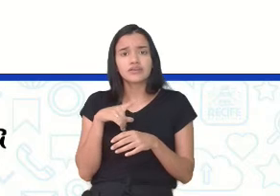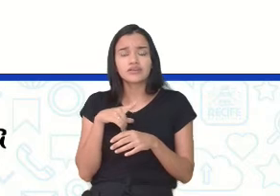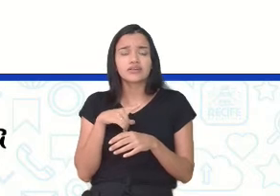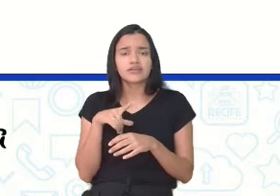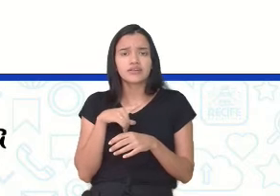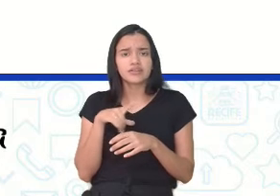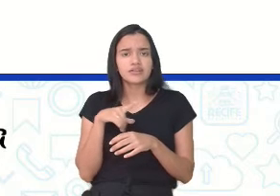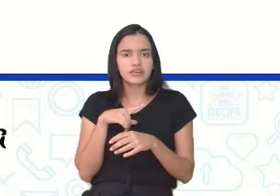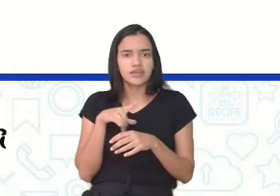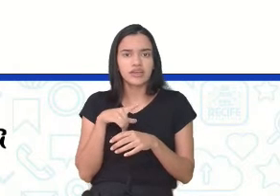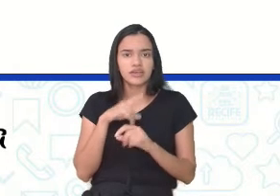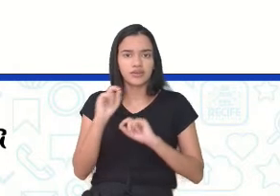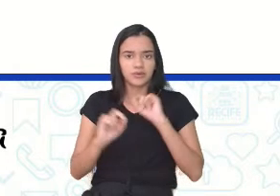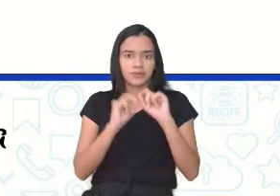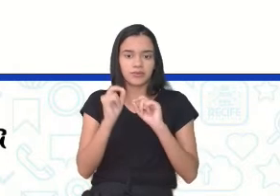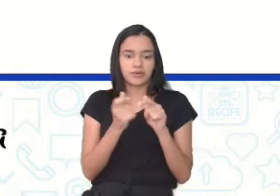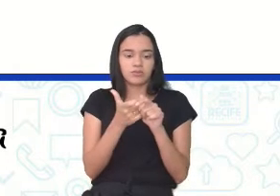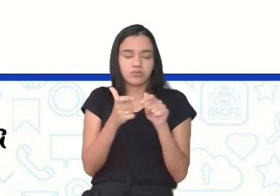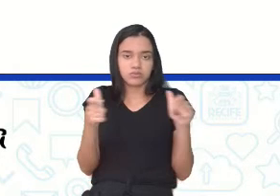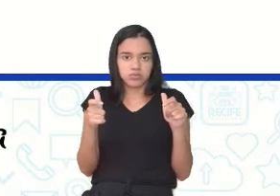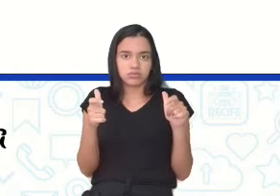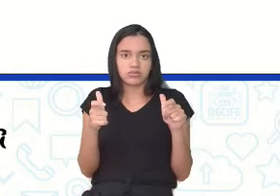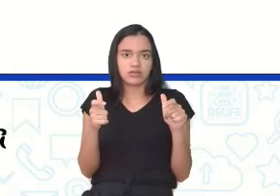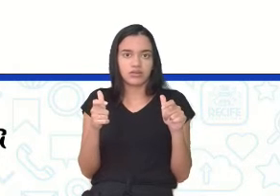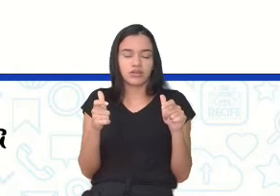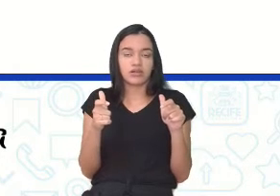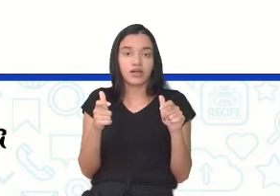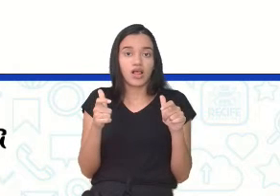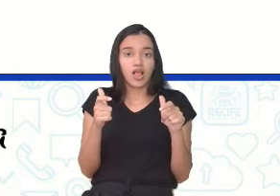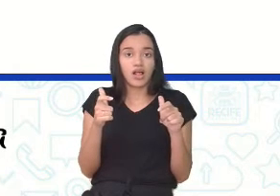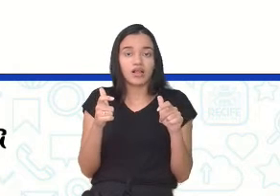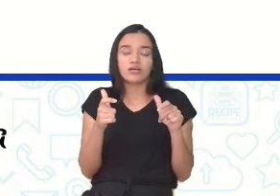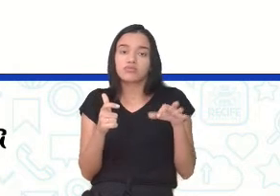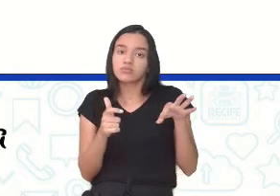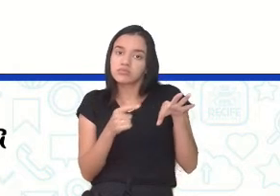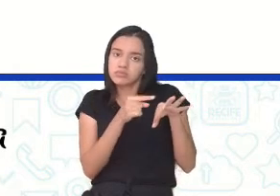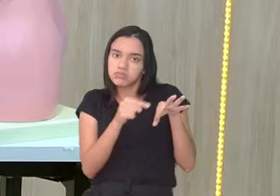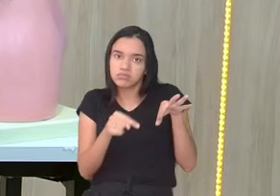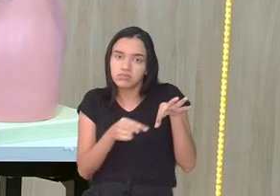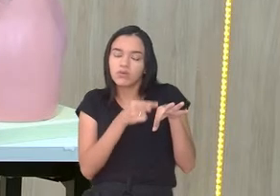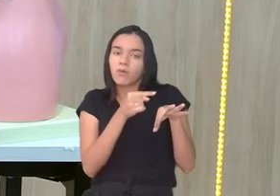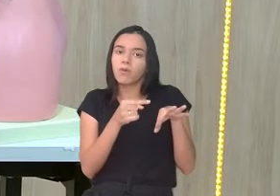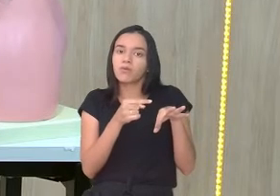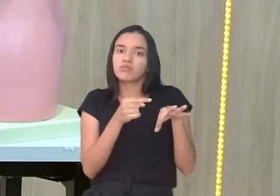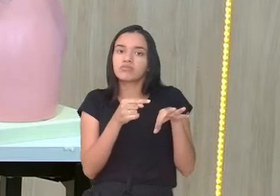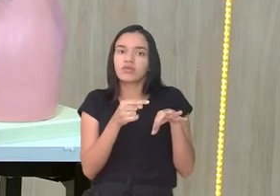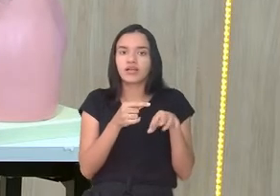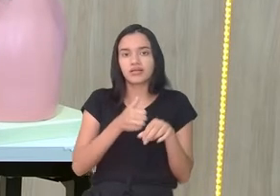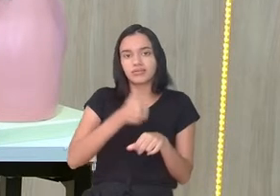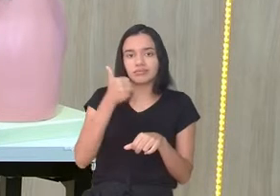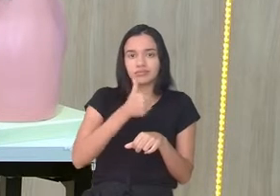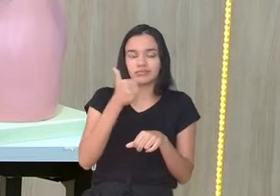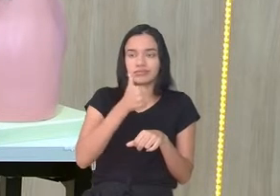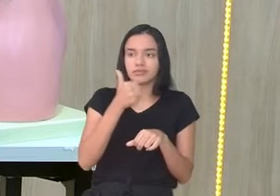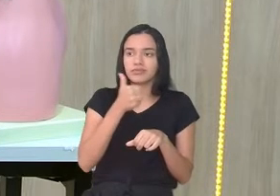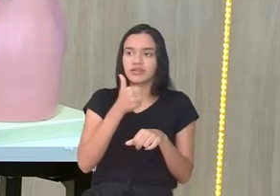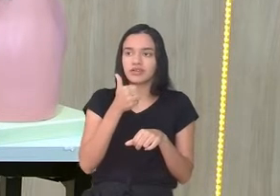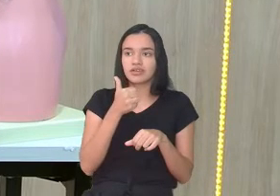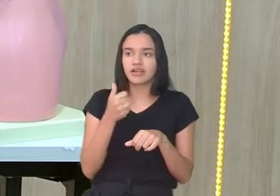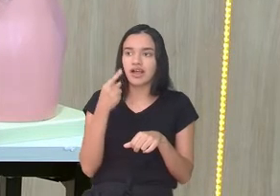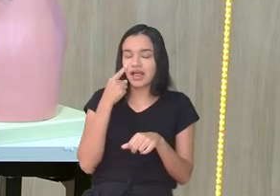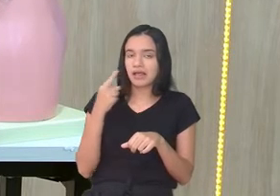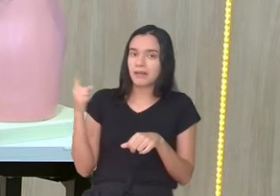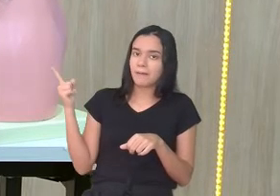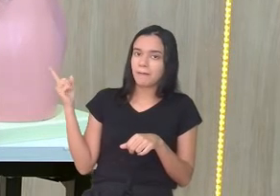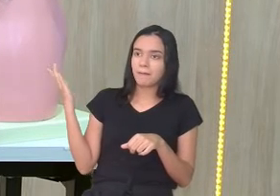útero já é a porção dilatada do órgão. Já a primeira porção, o fundo do útero, ele